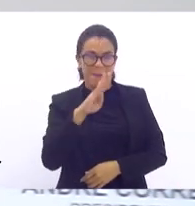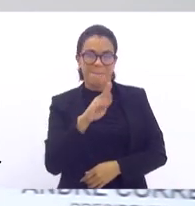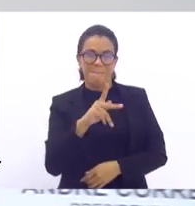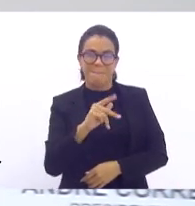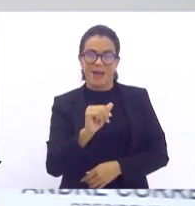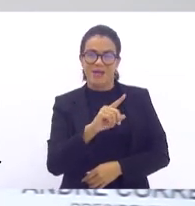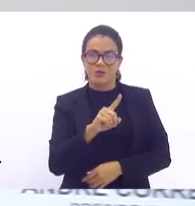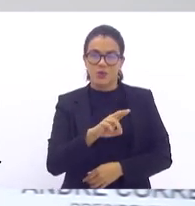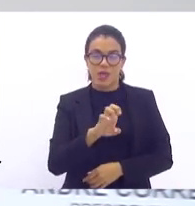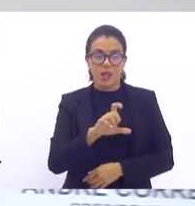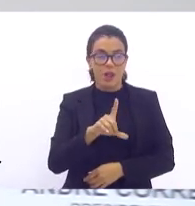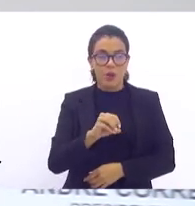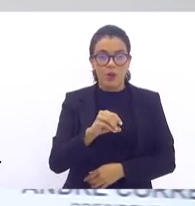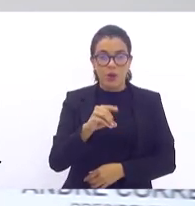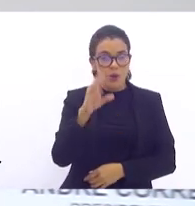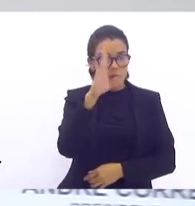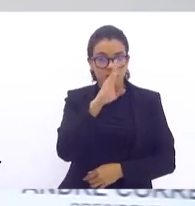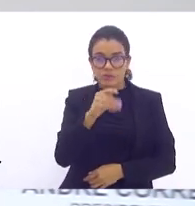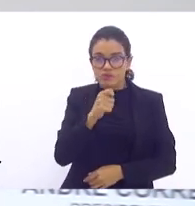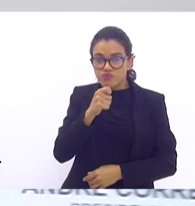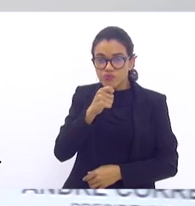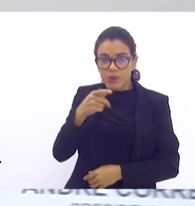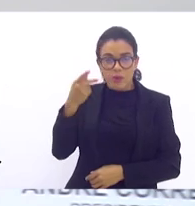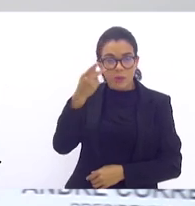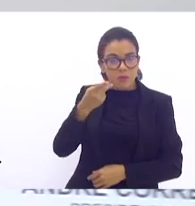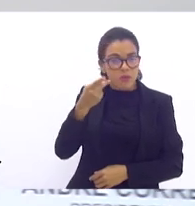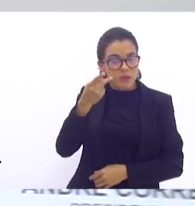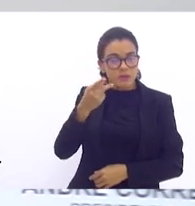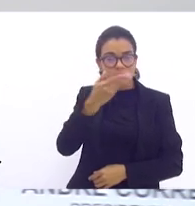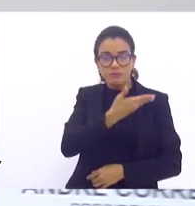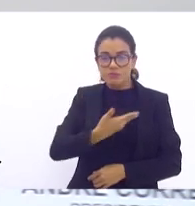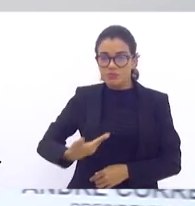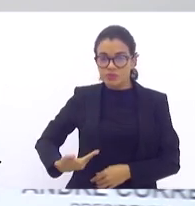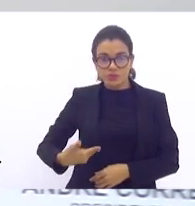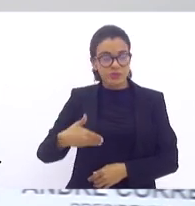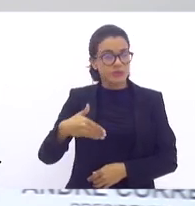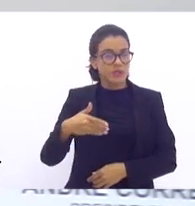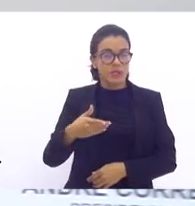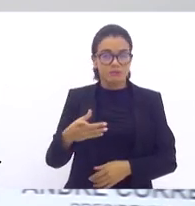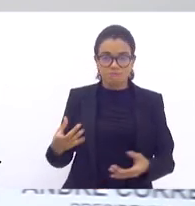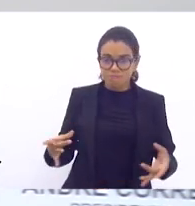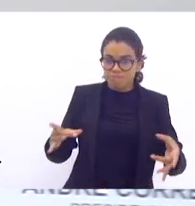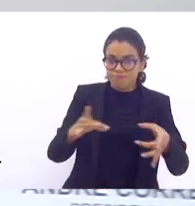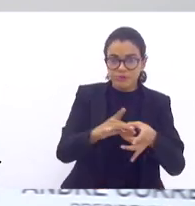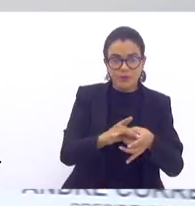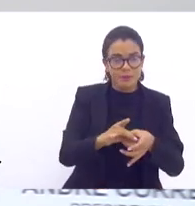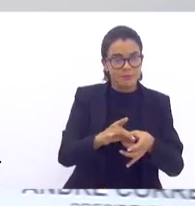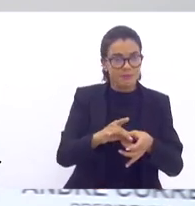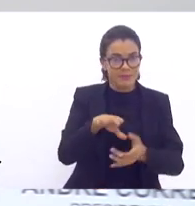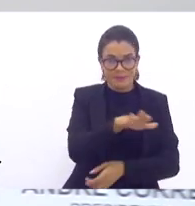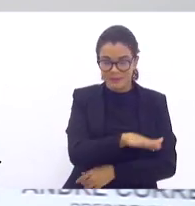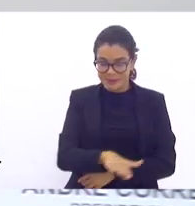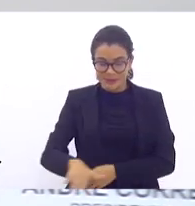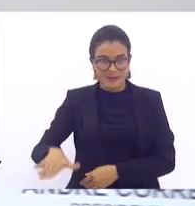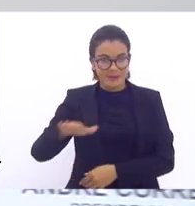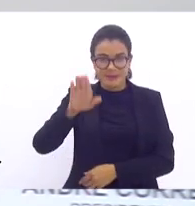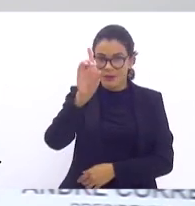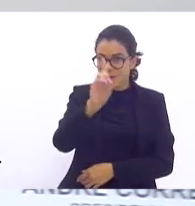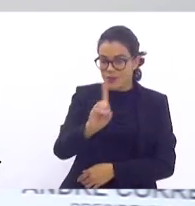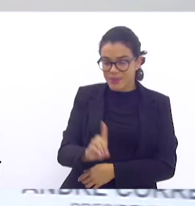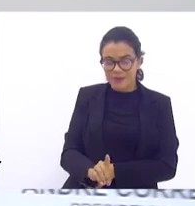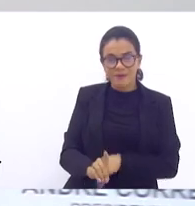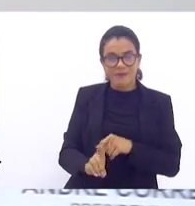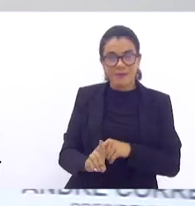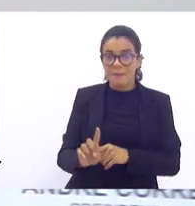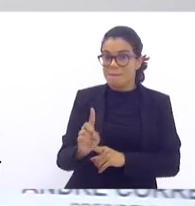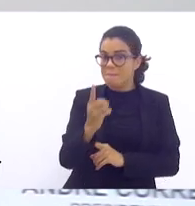o Brasil não tem uma política pública integrada para as crianças com deficiência e pela primeira vez nós vamos ter uma política